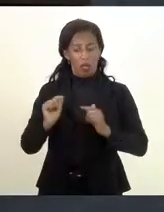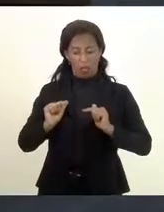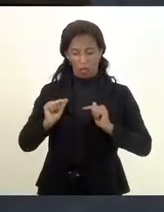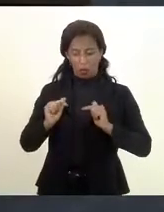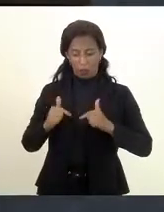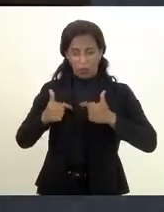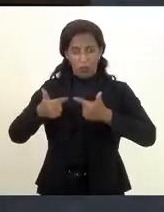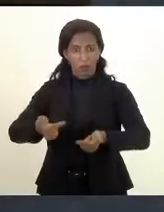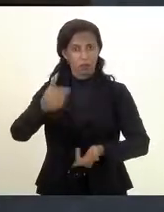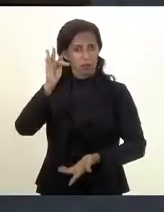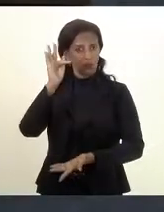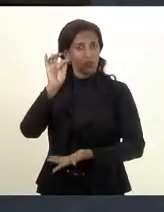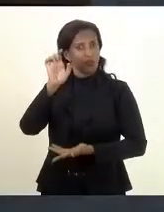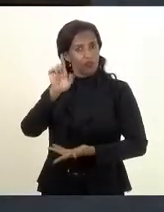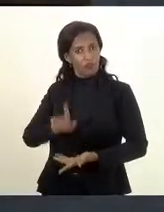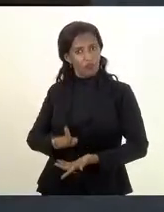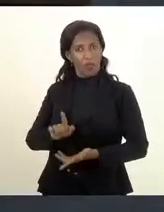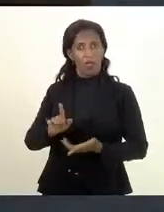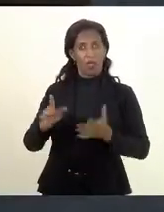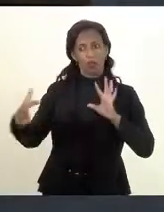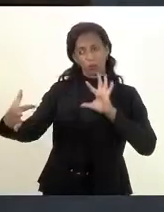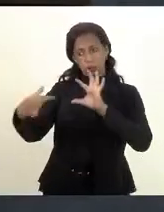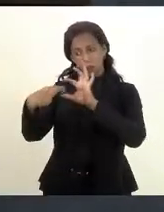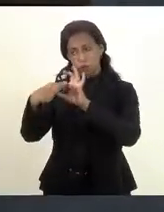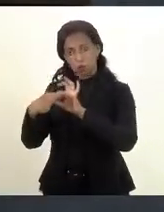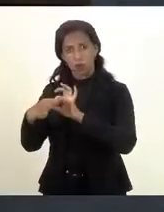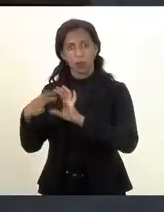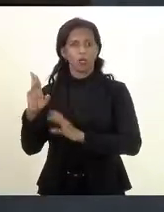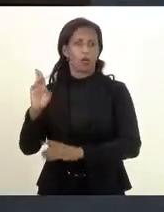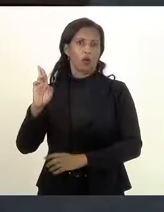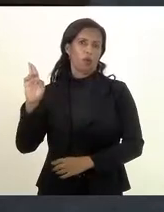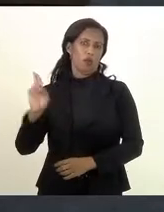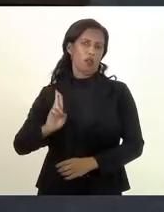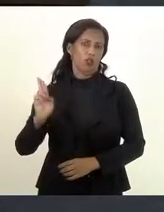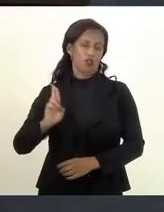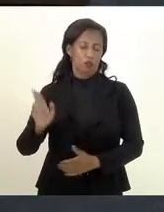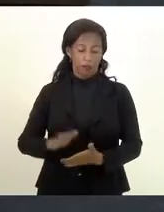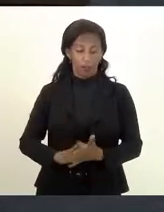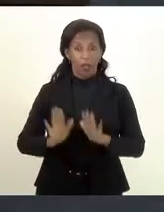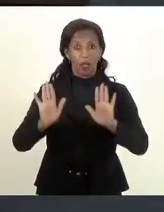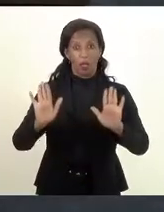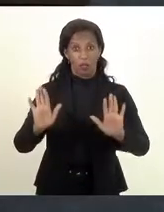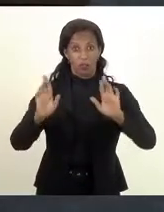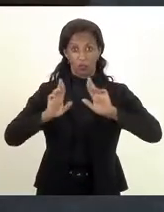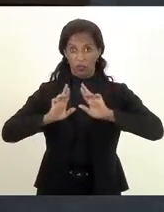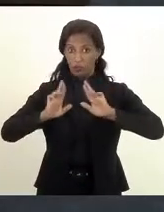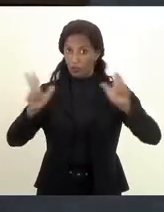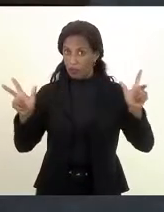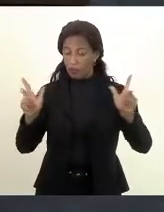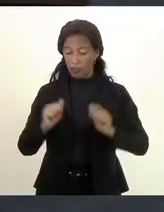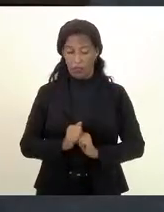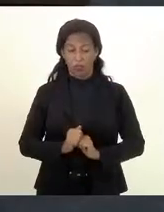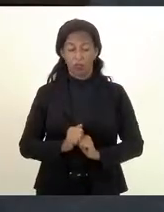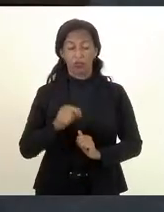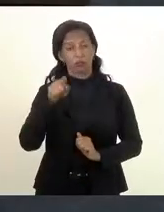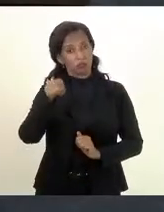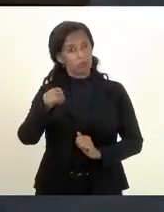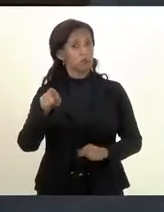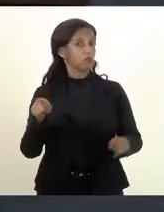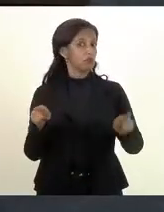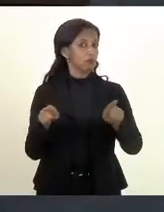contribuição de alguém com uma determinada religião que está contribuindo. Agora, isso é diferente de que você também